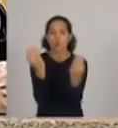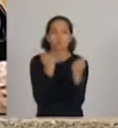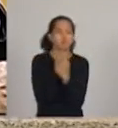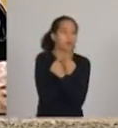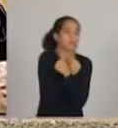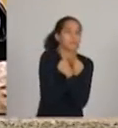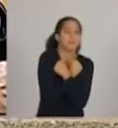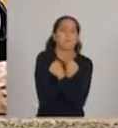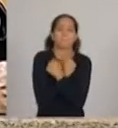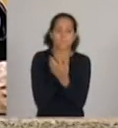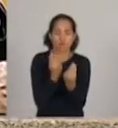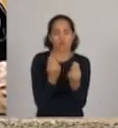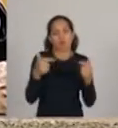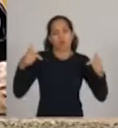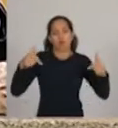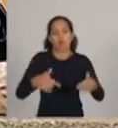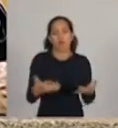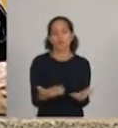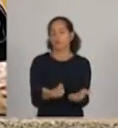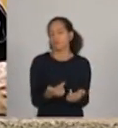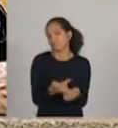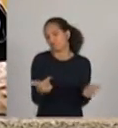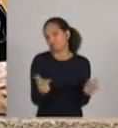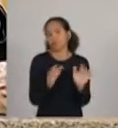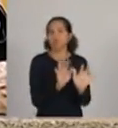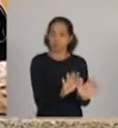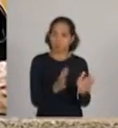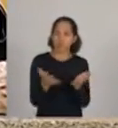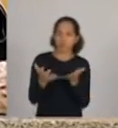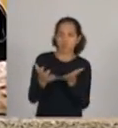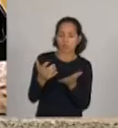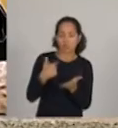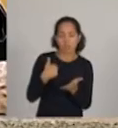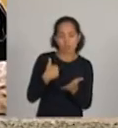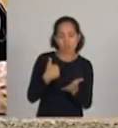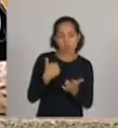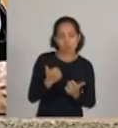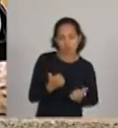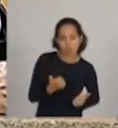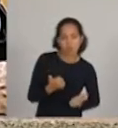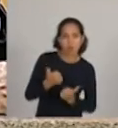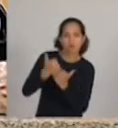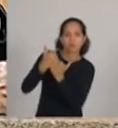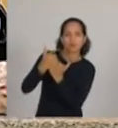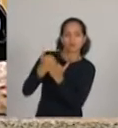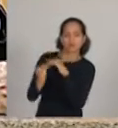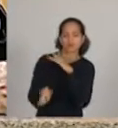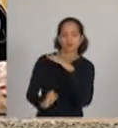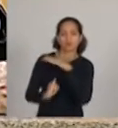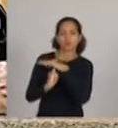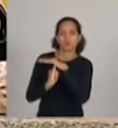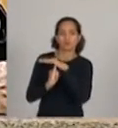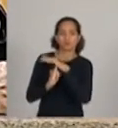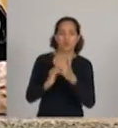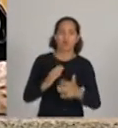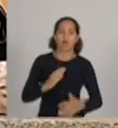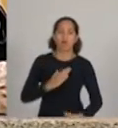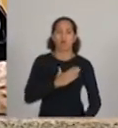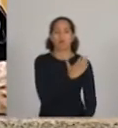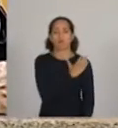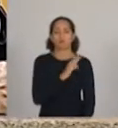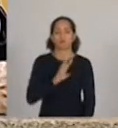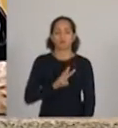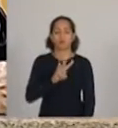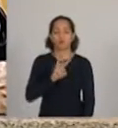ocasião. Mas queria também, como assessor do institucional do capitão de mar e guerra